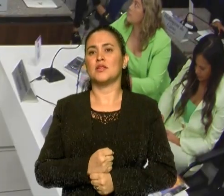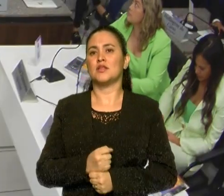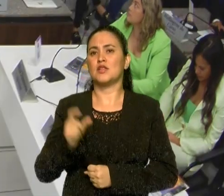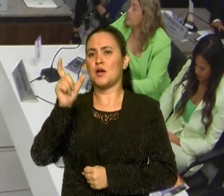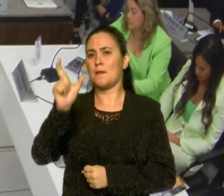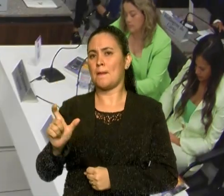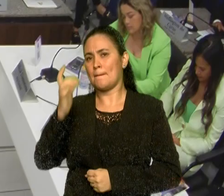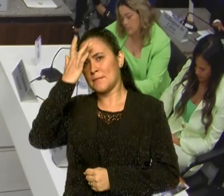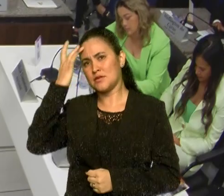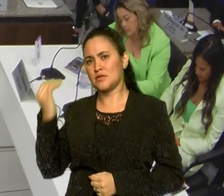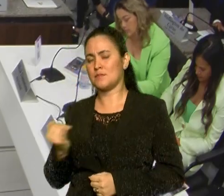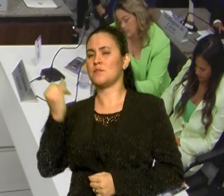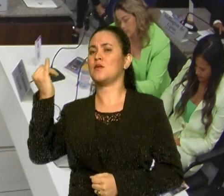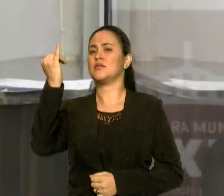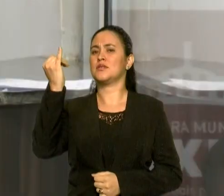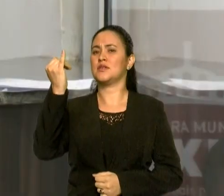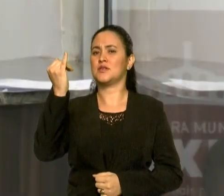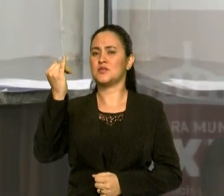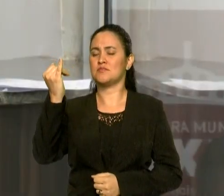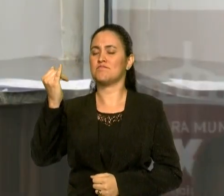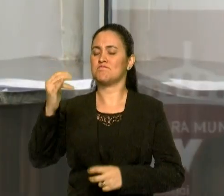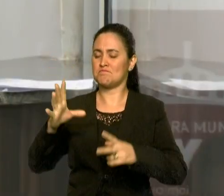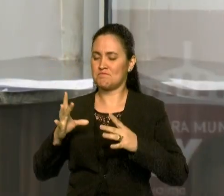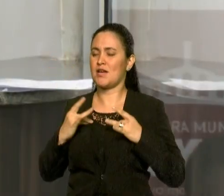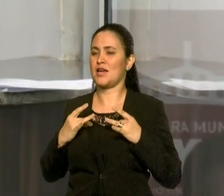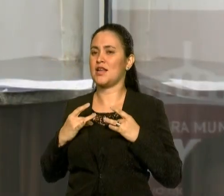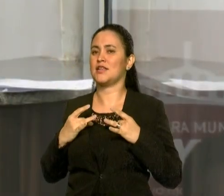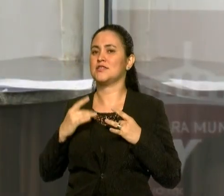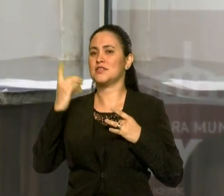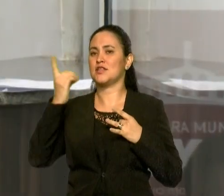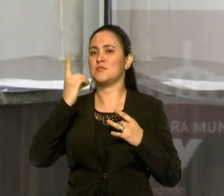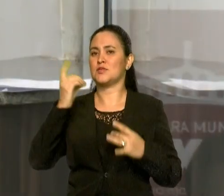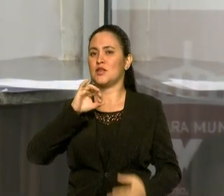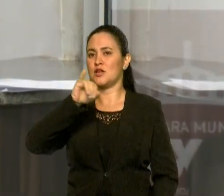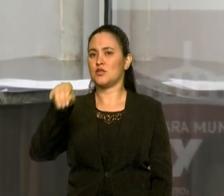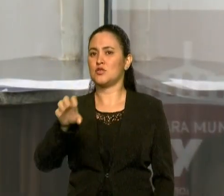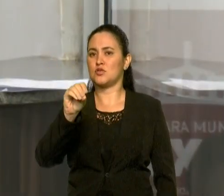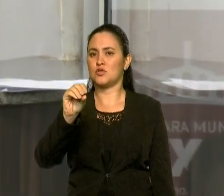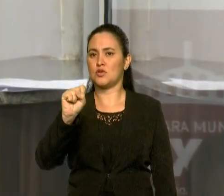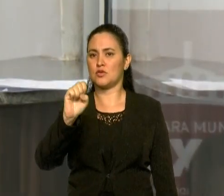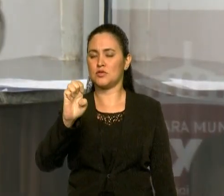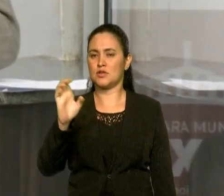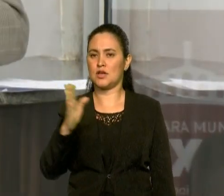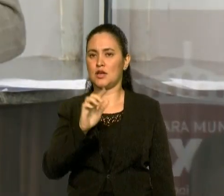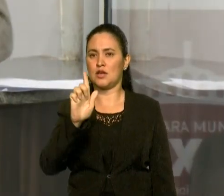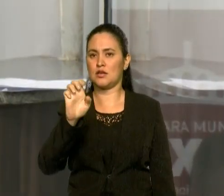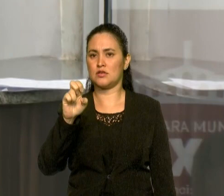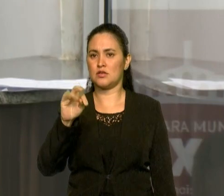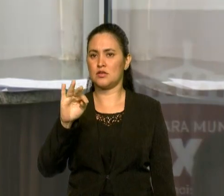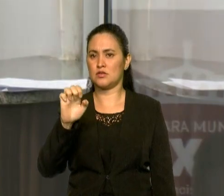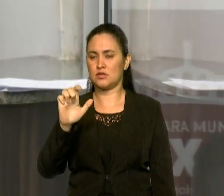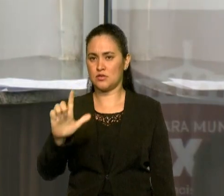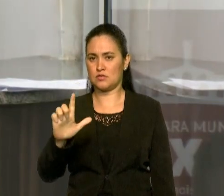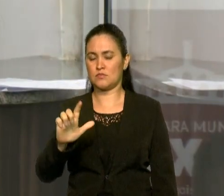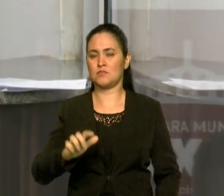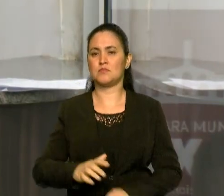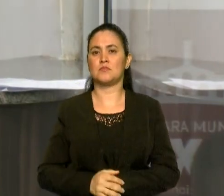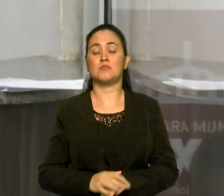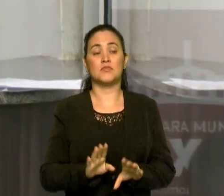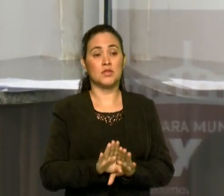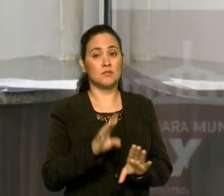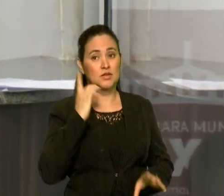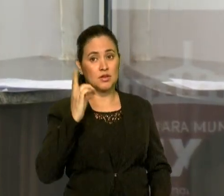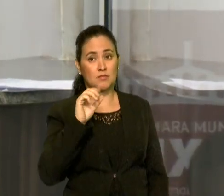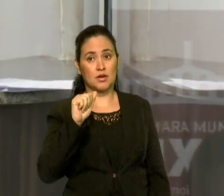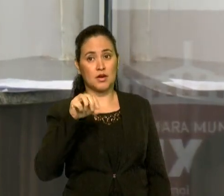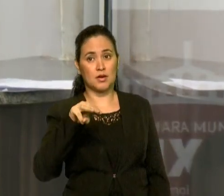E quero aqui também, deputada Amanda Gentil, vou fazer aqui um acréscimo, estamos todos em união, e